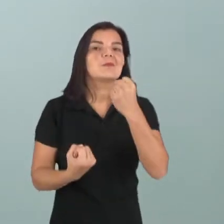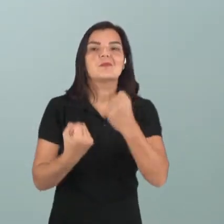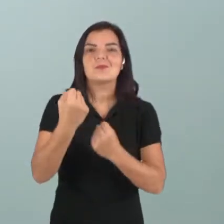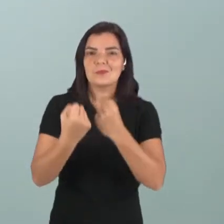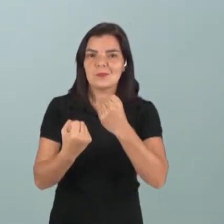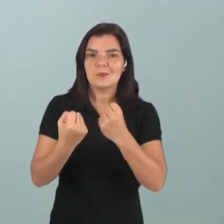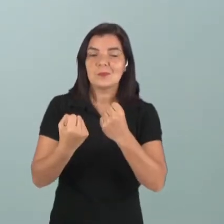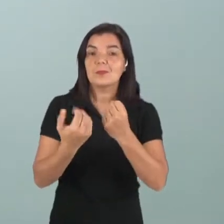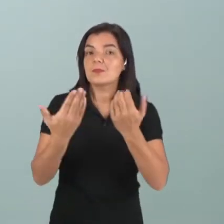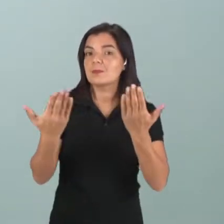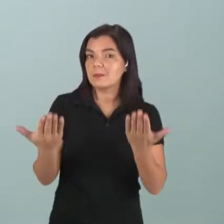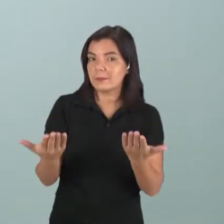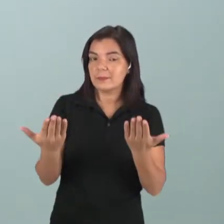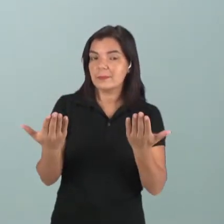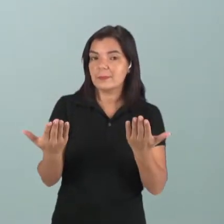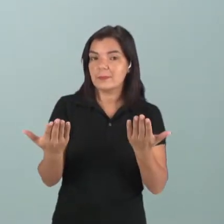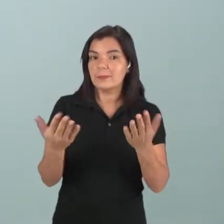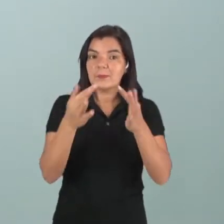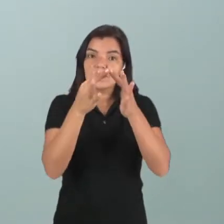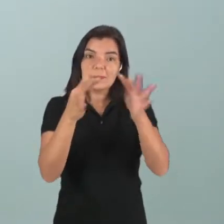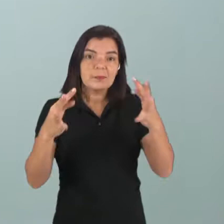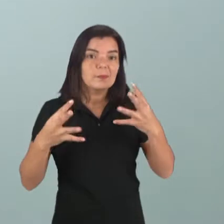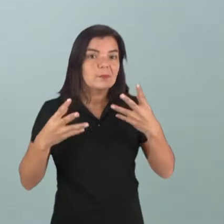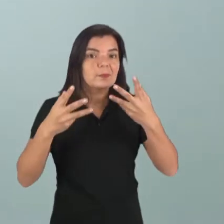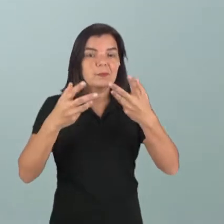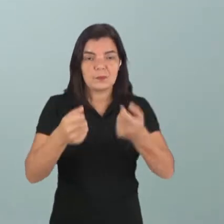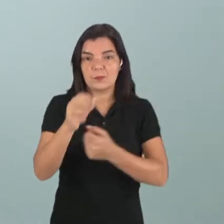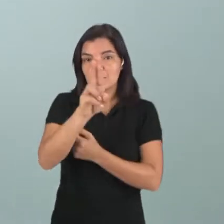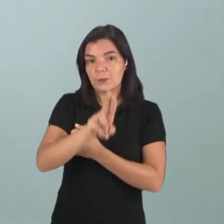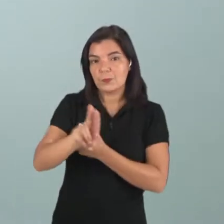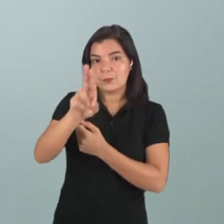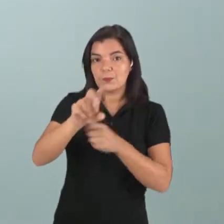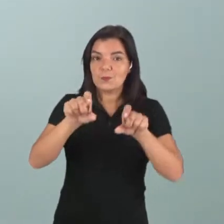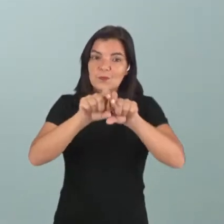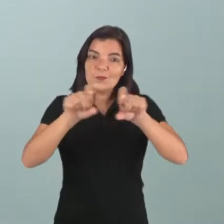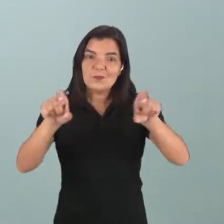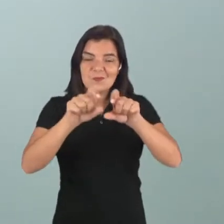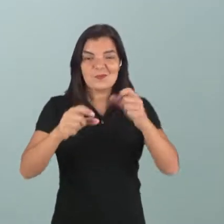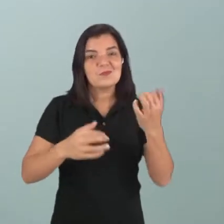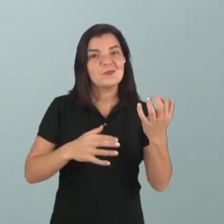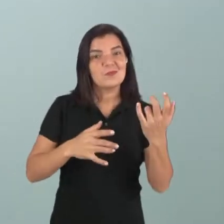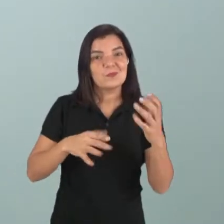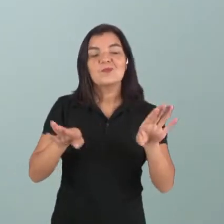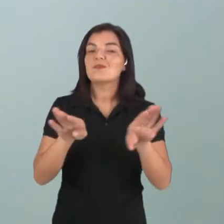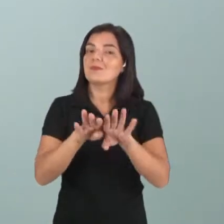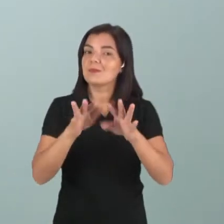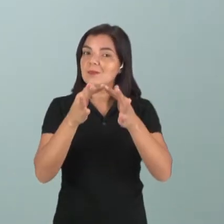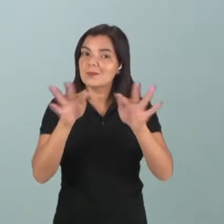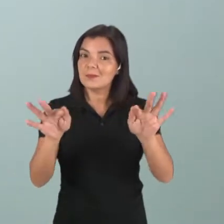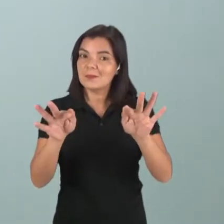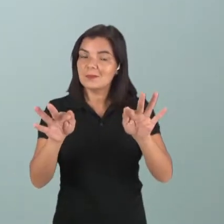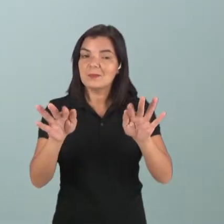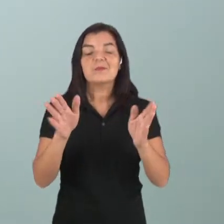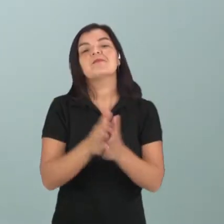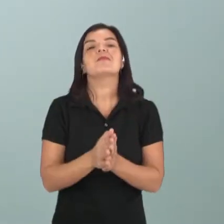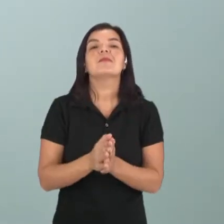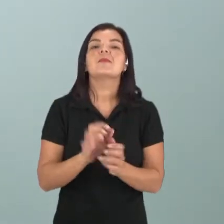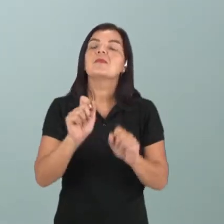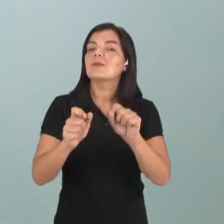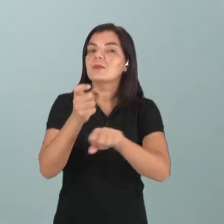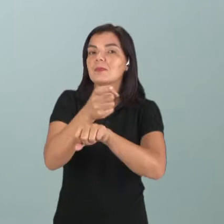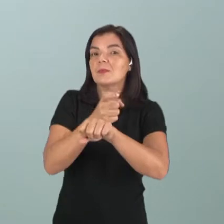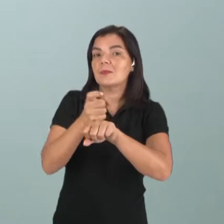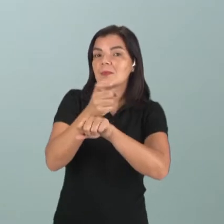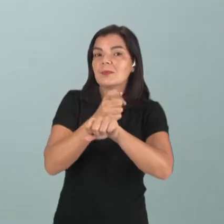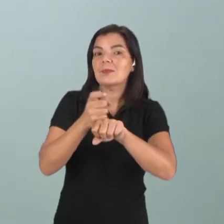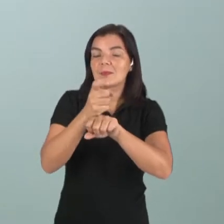lutadores. No caso, esta frase inteira, que usam bem as cordas, ela funciona como uma frase adjetiva,